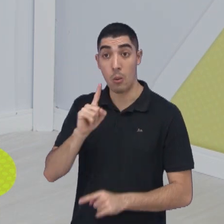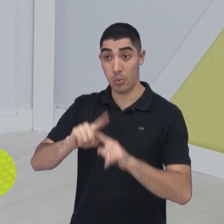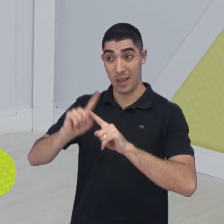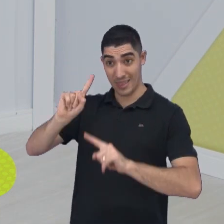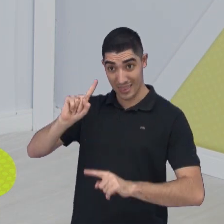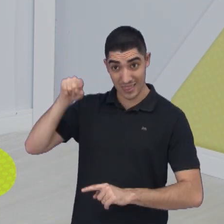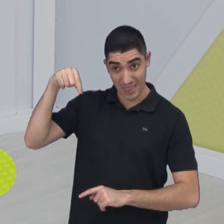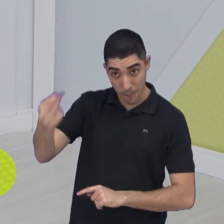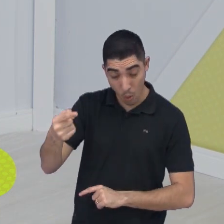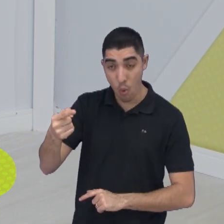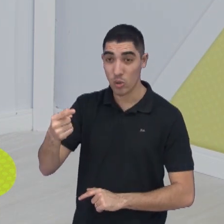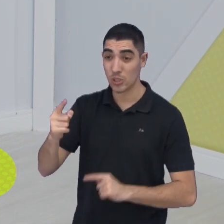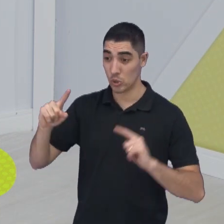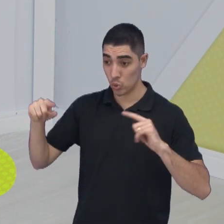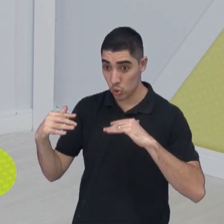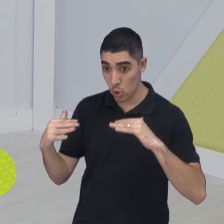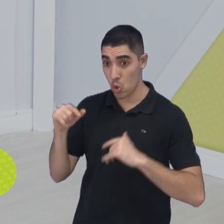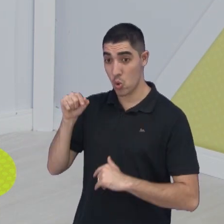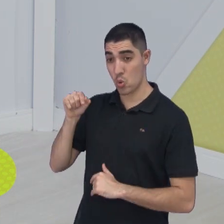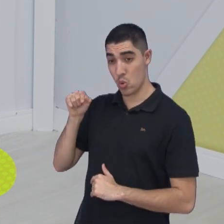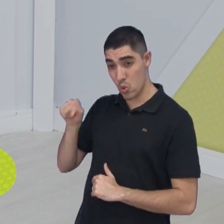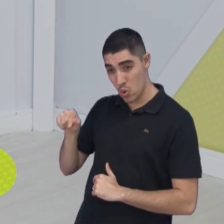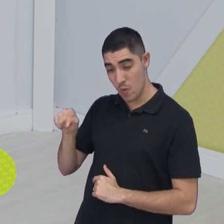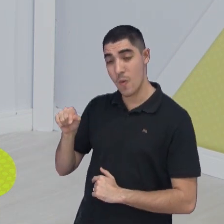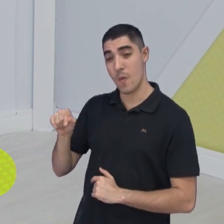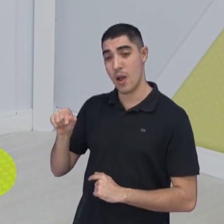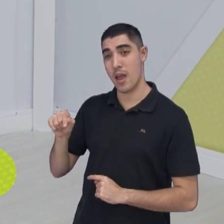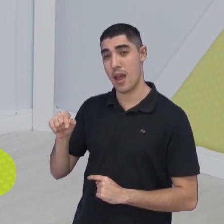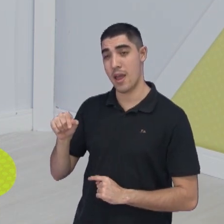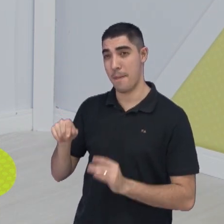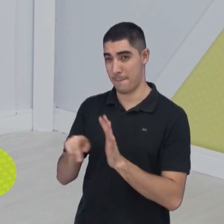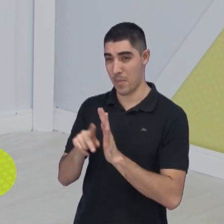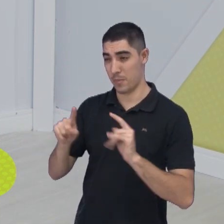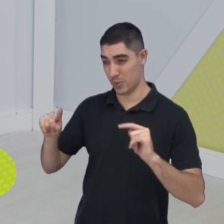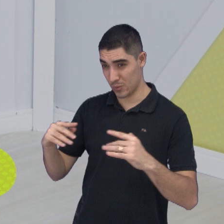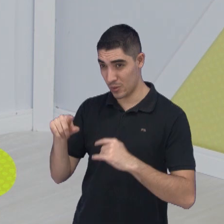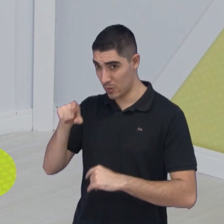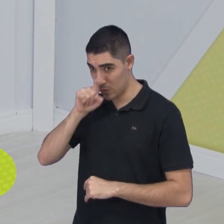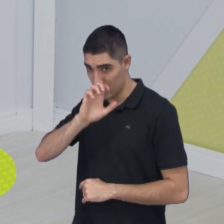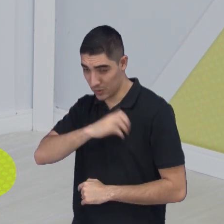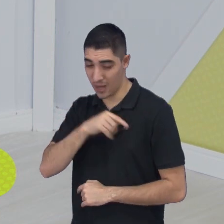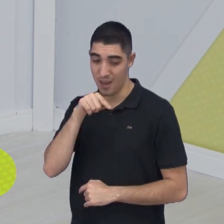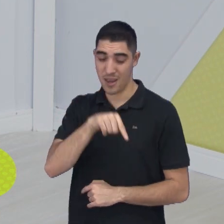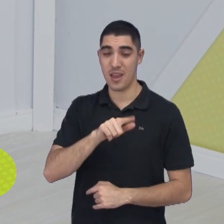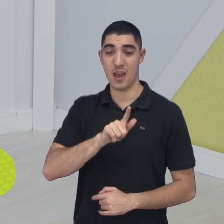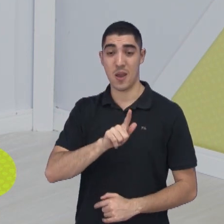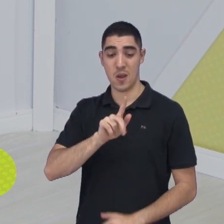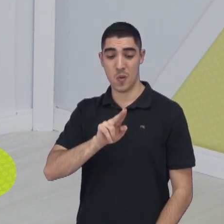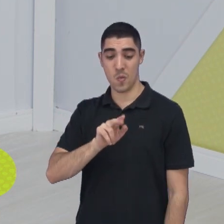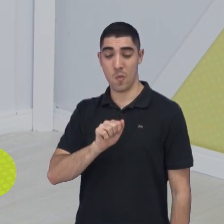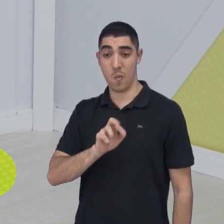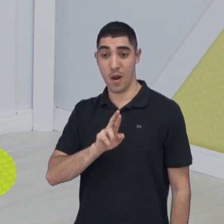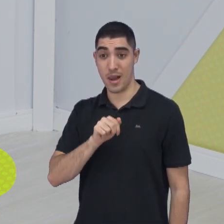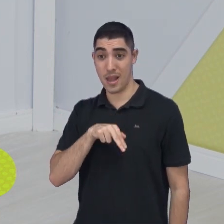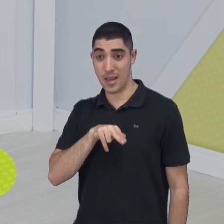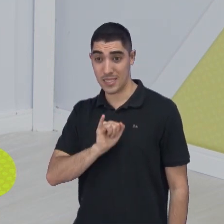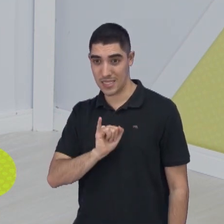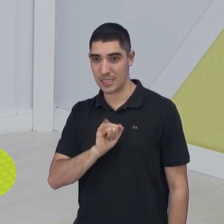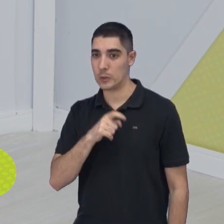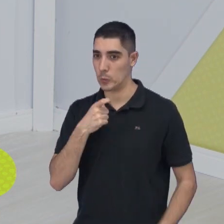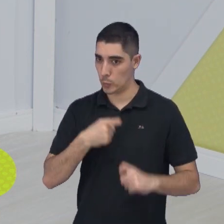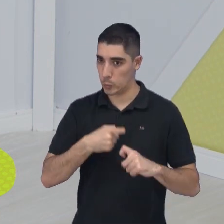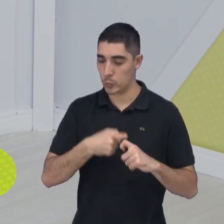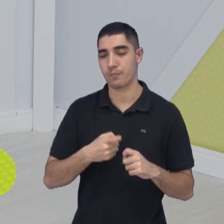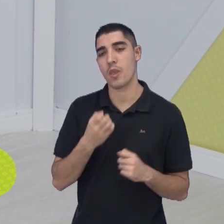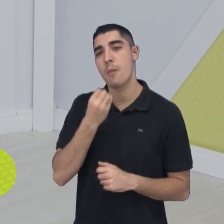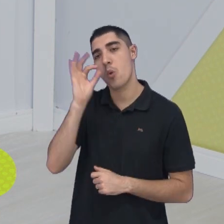enfrentar aí o Guarani, que provavelmente é o time que vai ser o grande destaque aí dentro desse grupo do São José. Sucesso para os meninos,